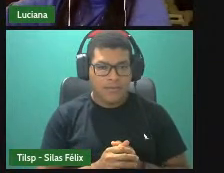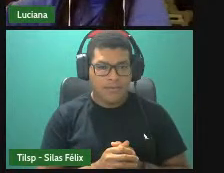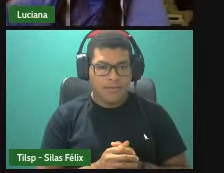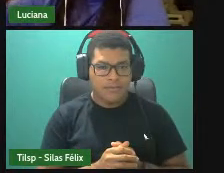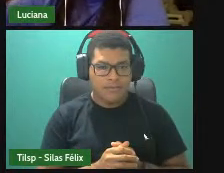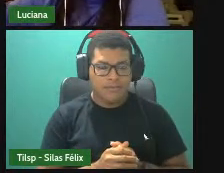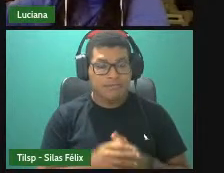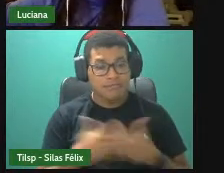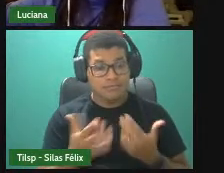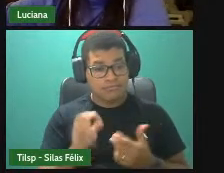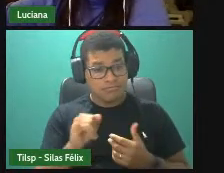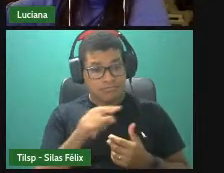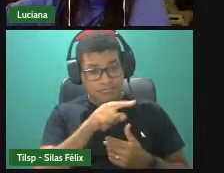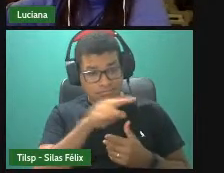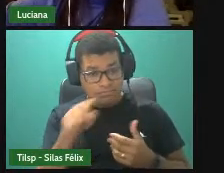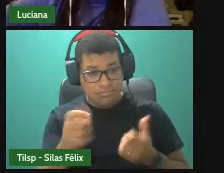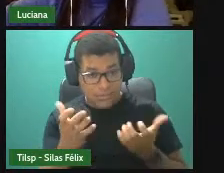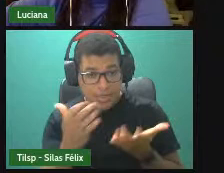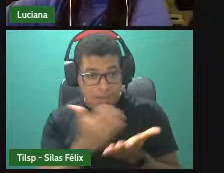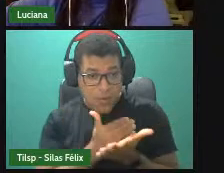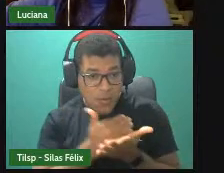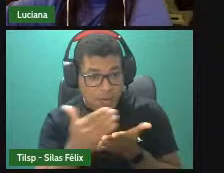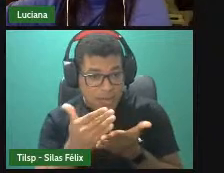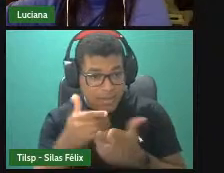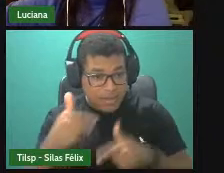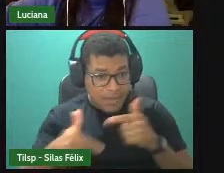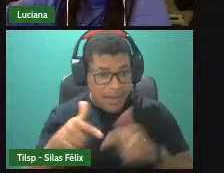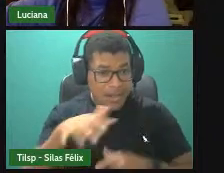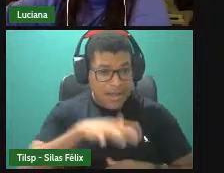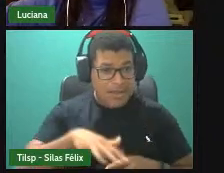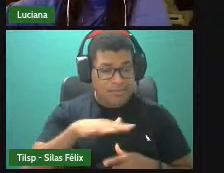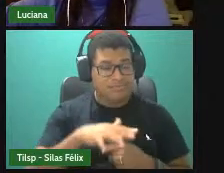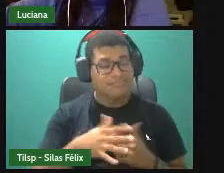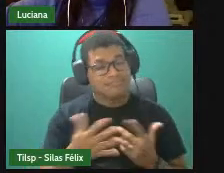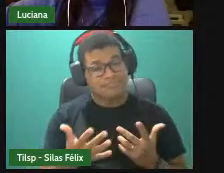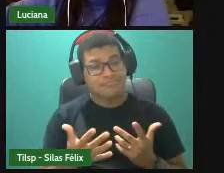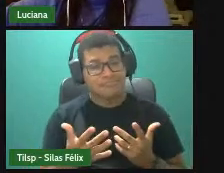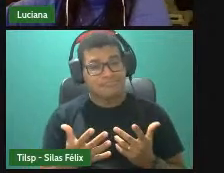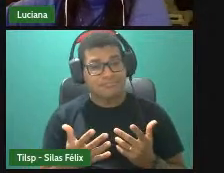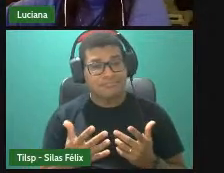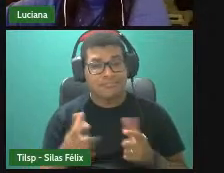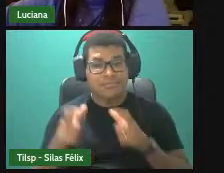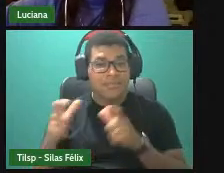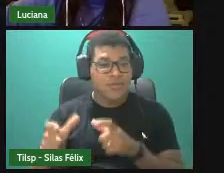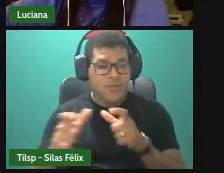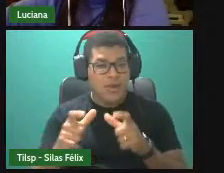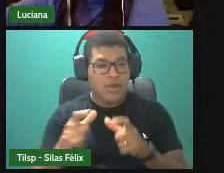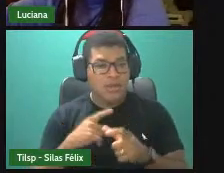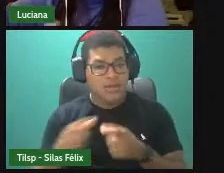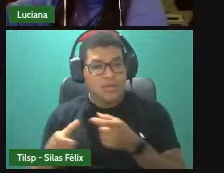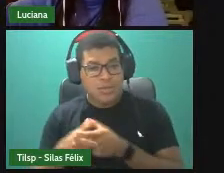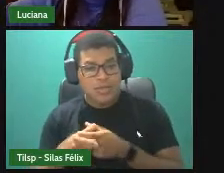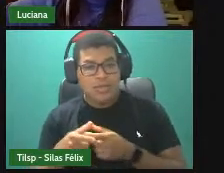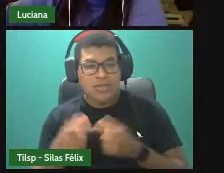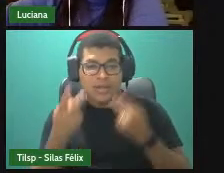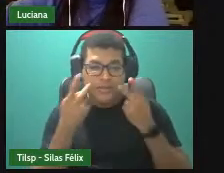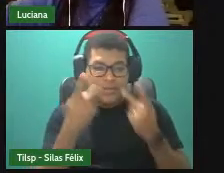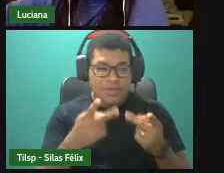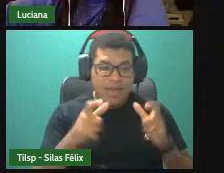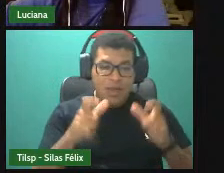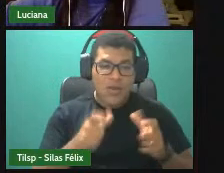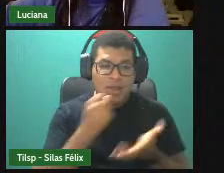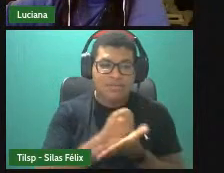Então, se alguém quiser começar a fazer isso, nas comarcas pequenas a gente pode visitar o cartório, o juiz, se apresentar,